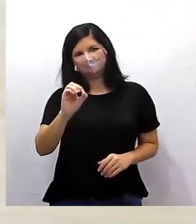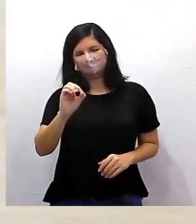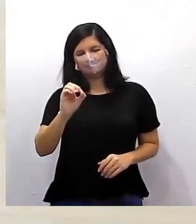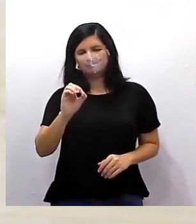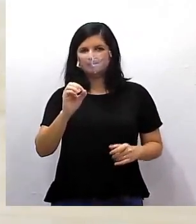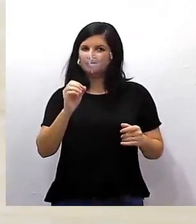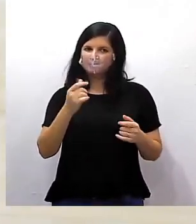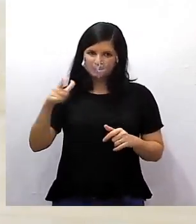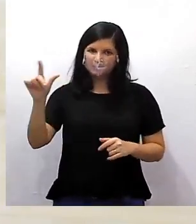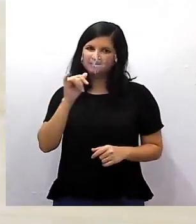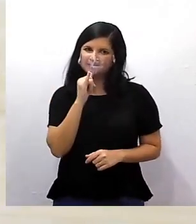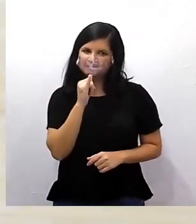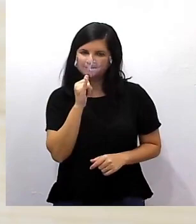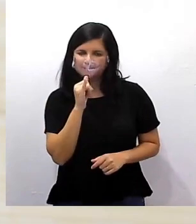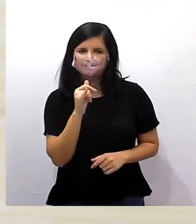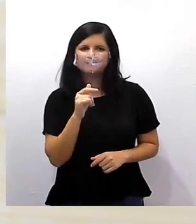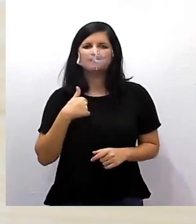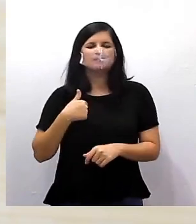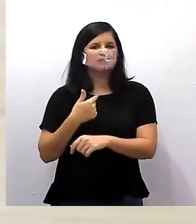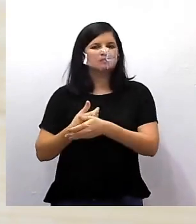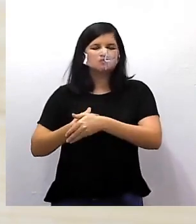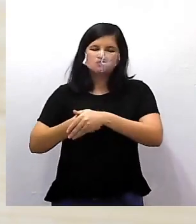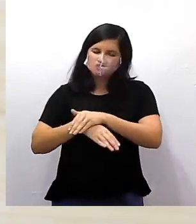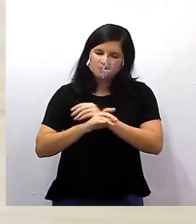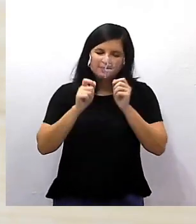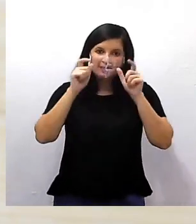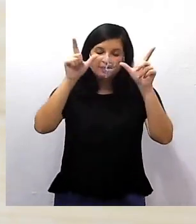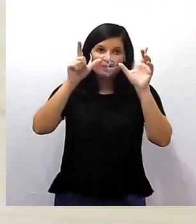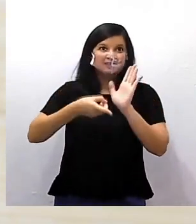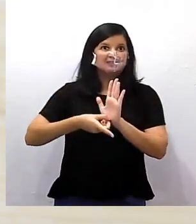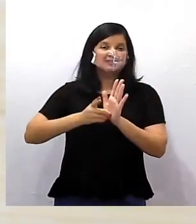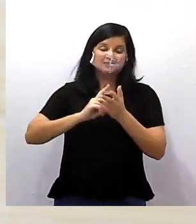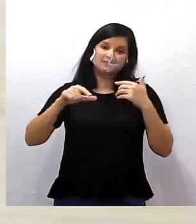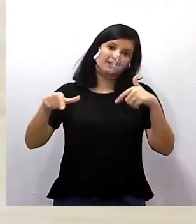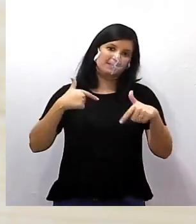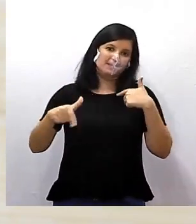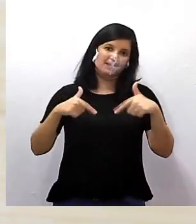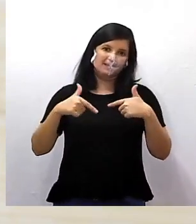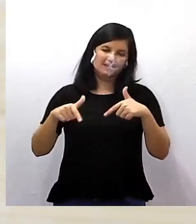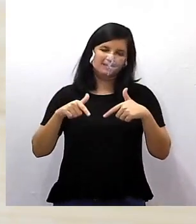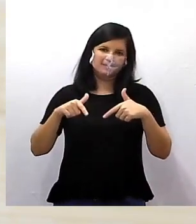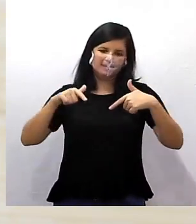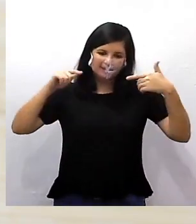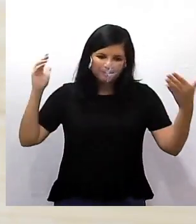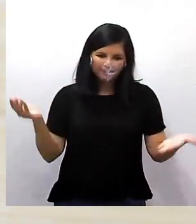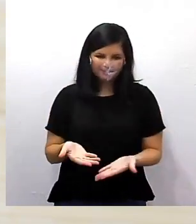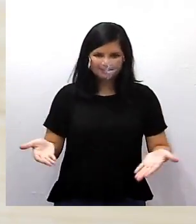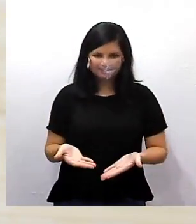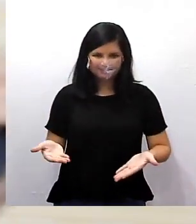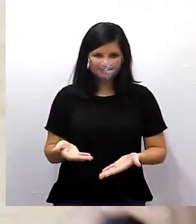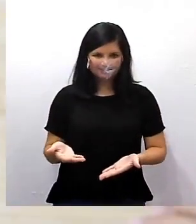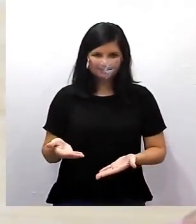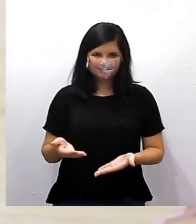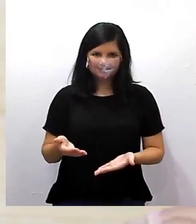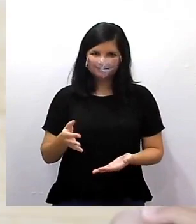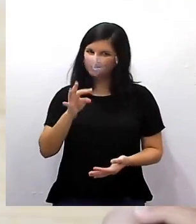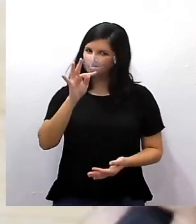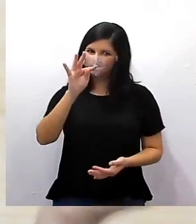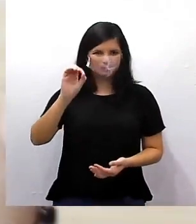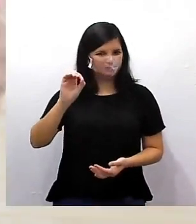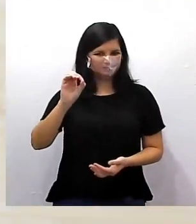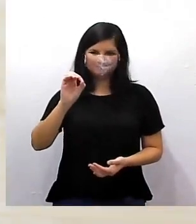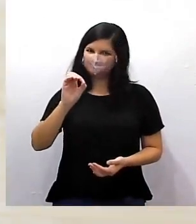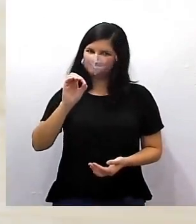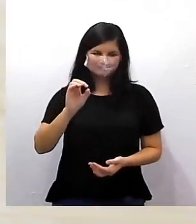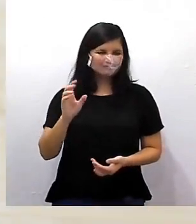eu digo para vocês, gente, ó, sou tão acostumado a acordar cedo para trabalhar todos os dias, presente. Nesse caso, eu não vou utilizar o used to, eu vou utilizar